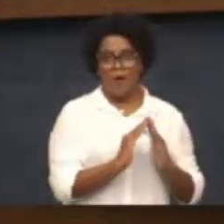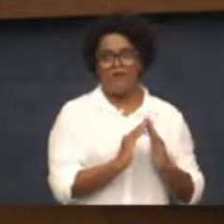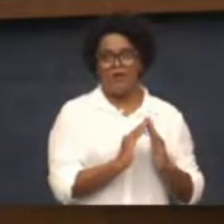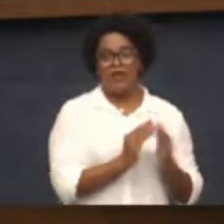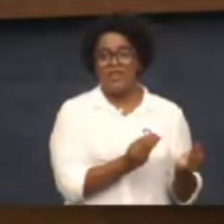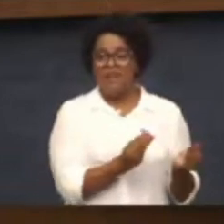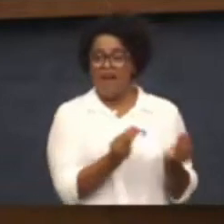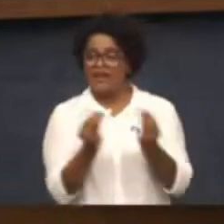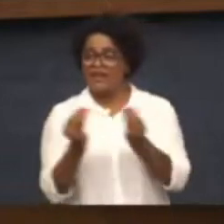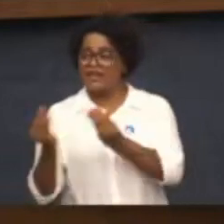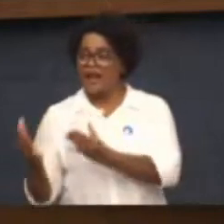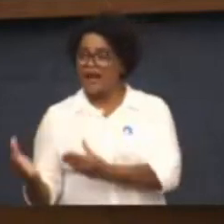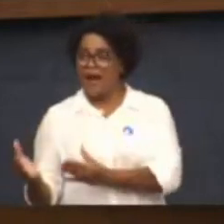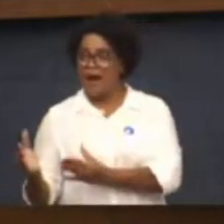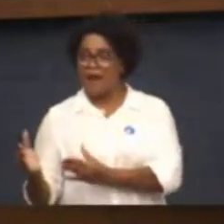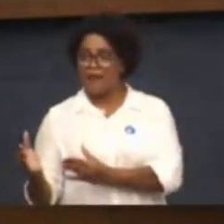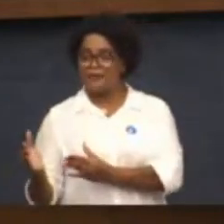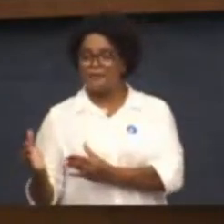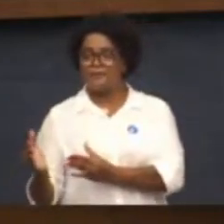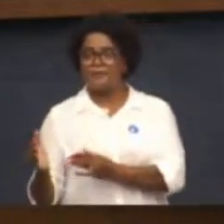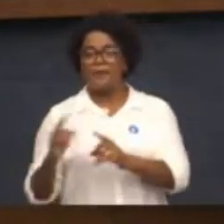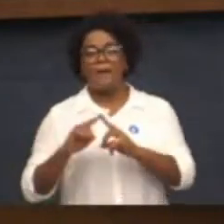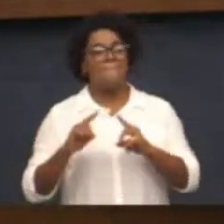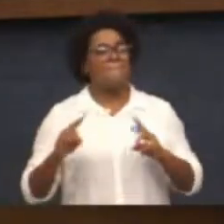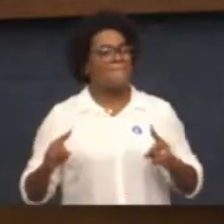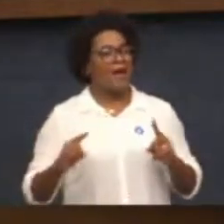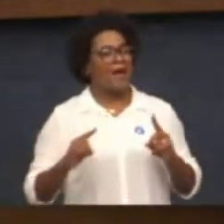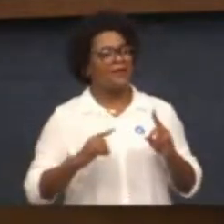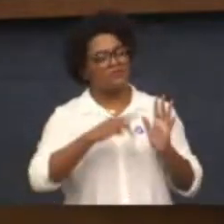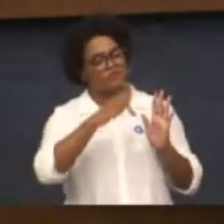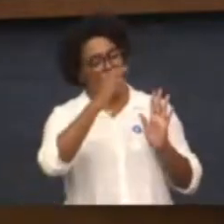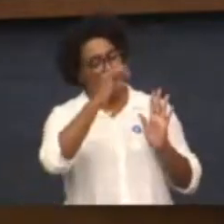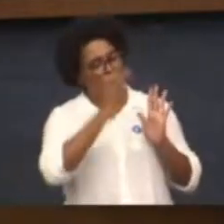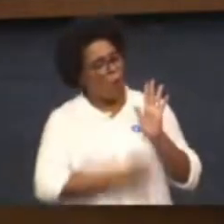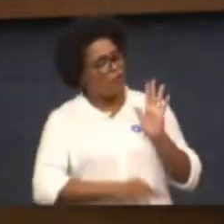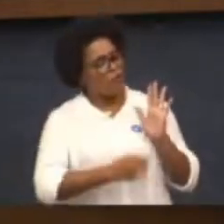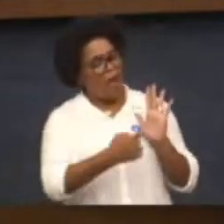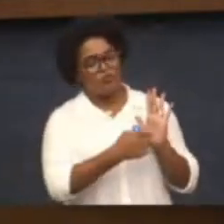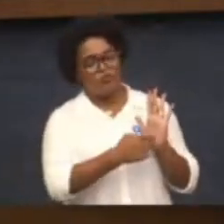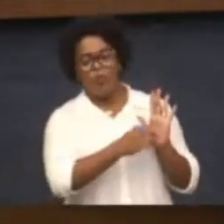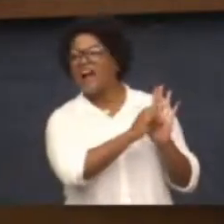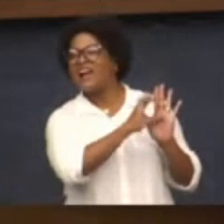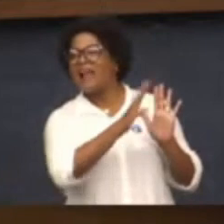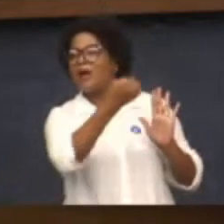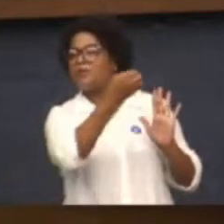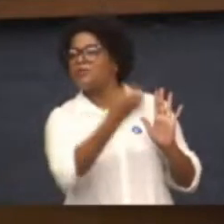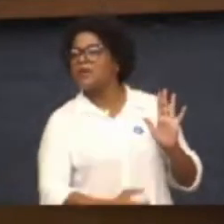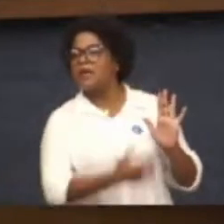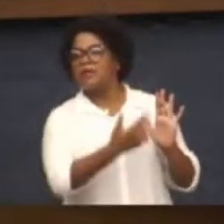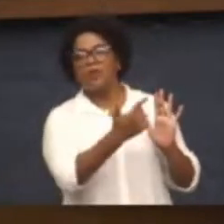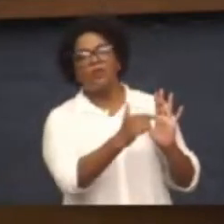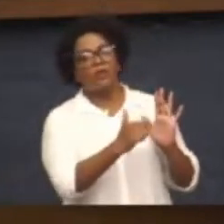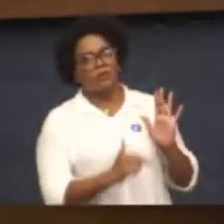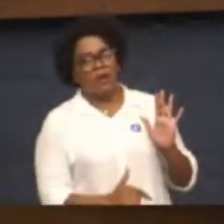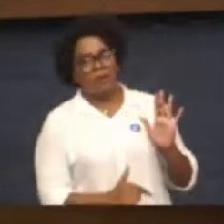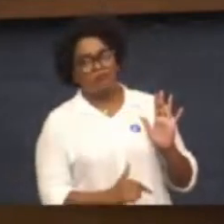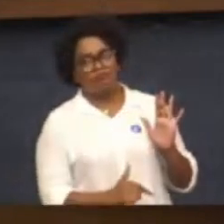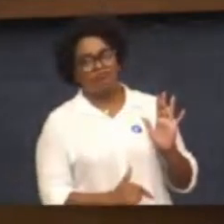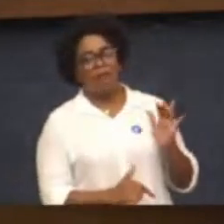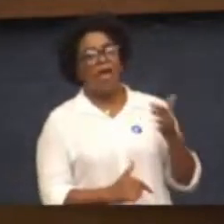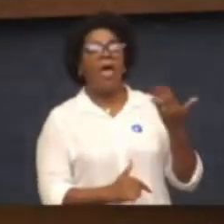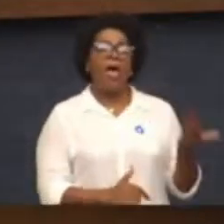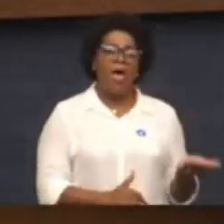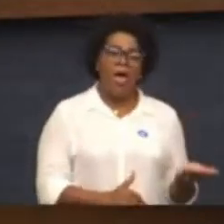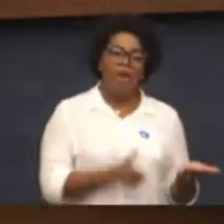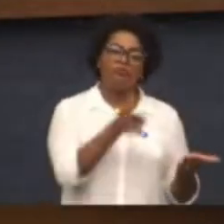entrega. Mas o decreto não deixa isso claro. Então, você vai ter uma situação que traz, mais uma vez, o que a gente